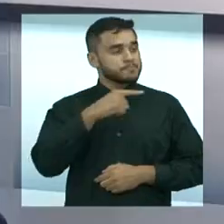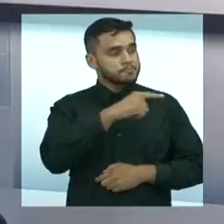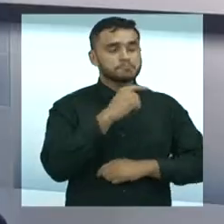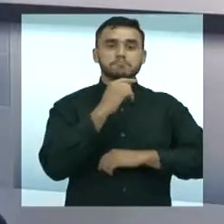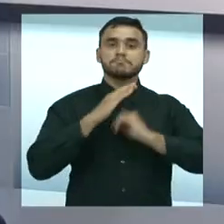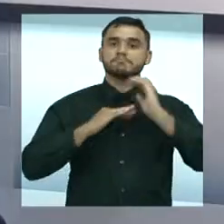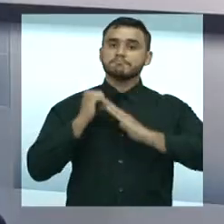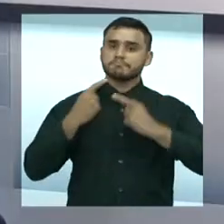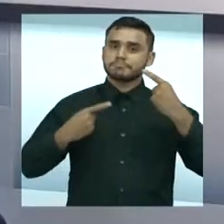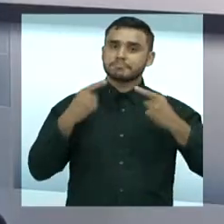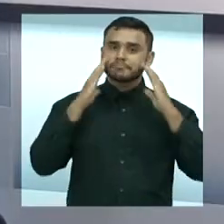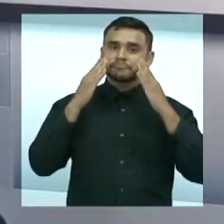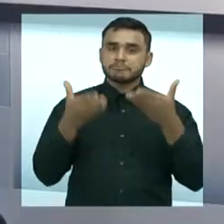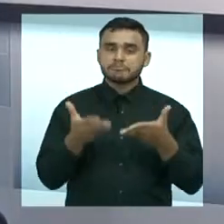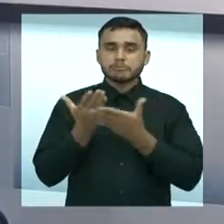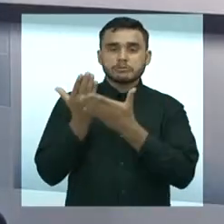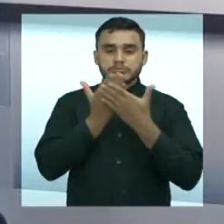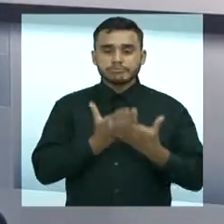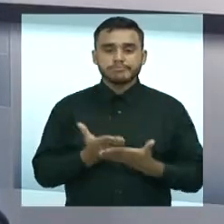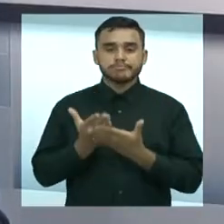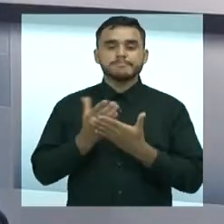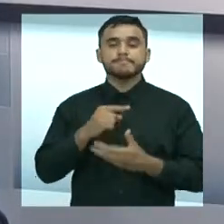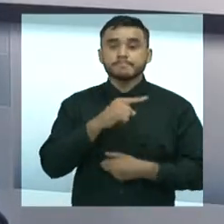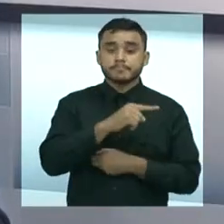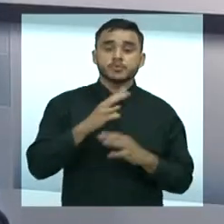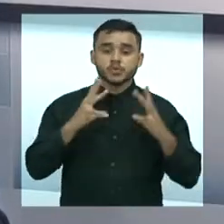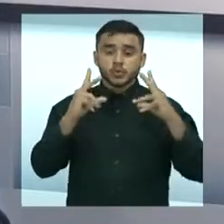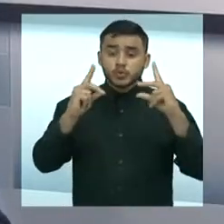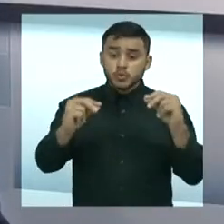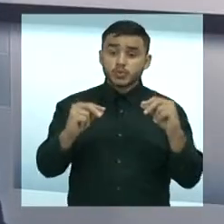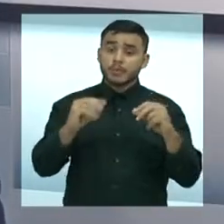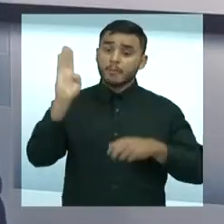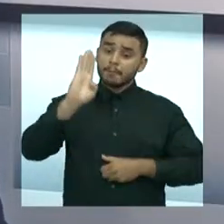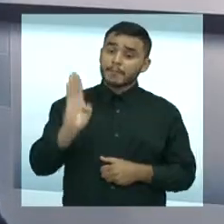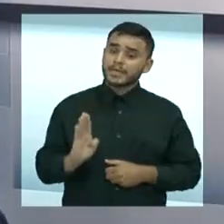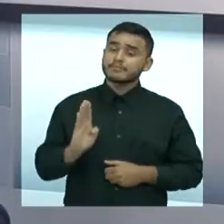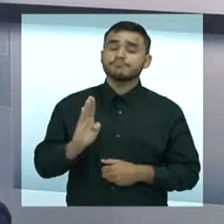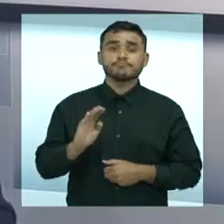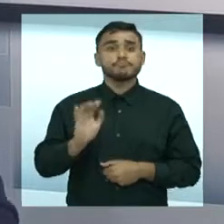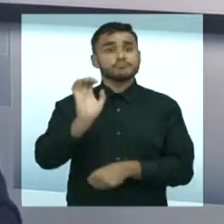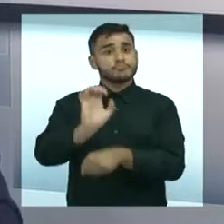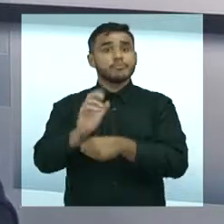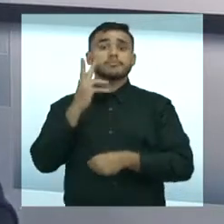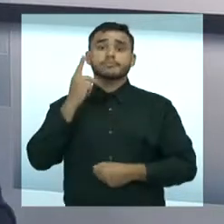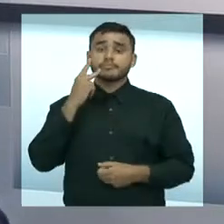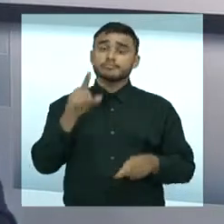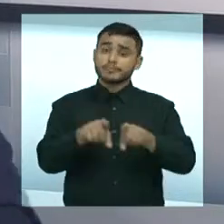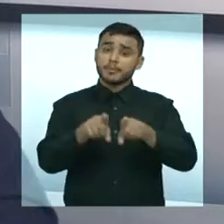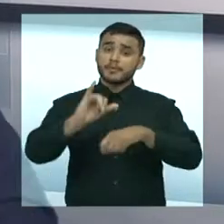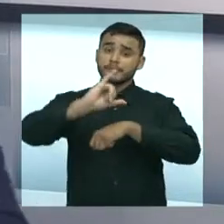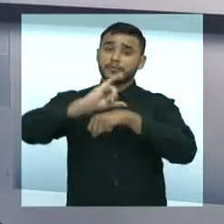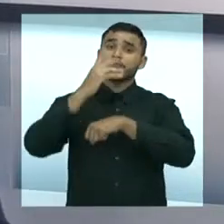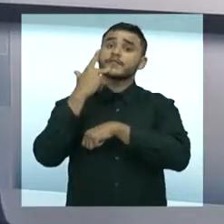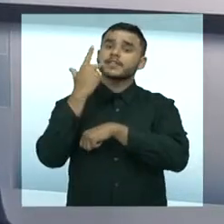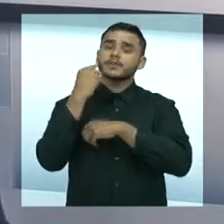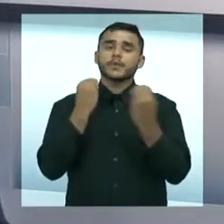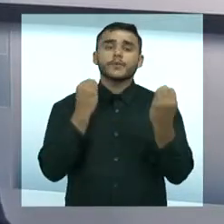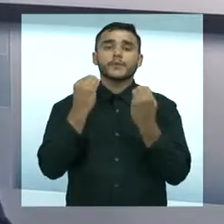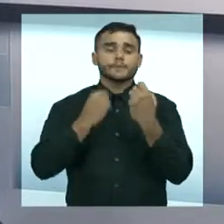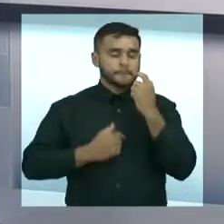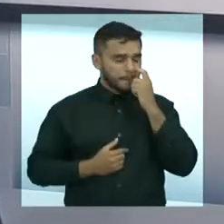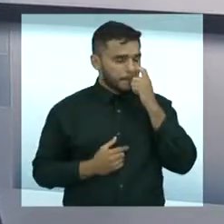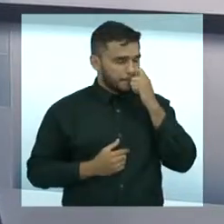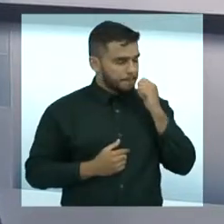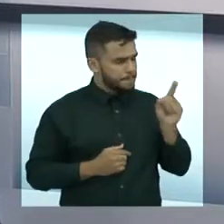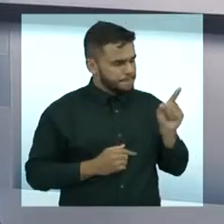Brasil, o Ceará e sobre Fortaleza. A organização do poder